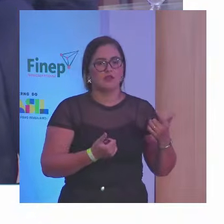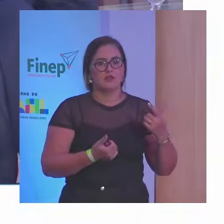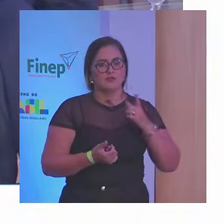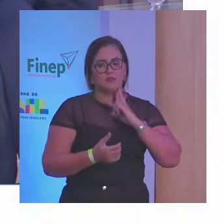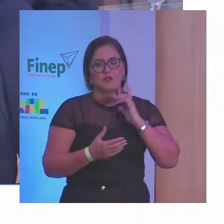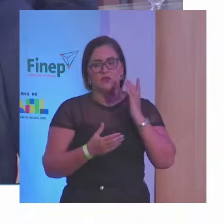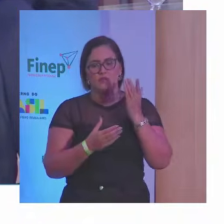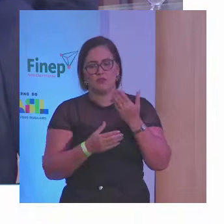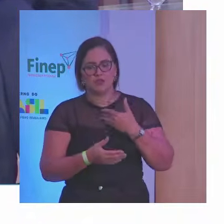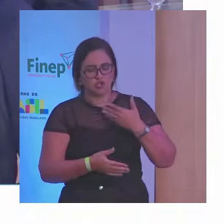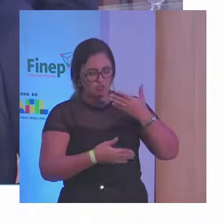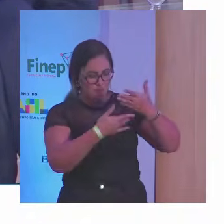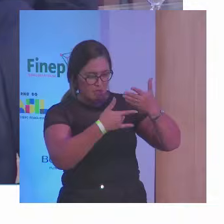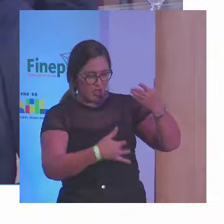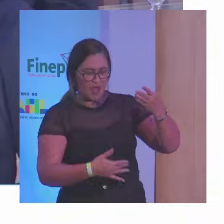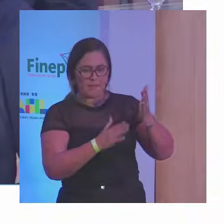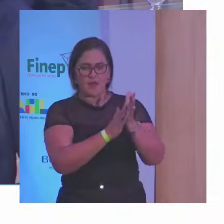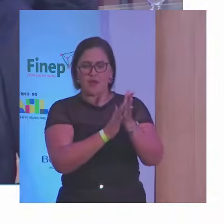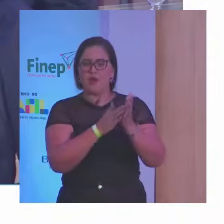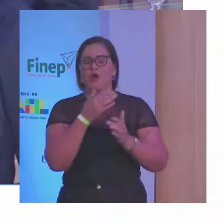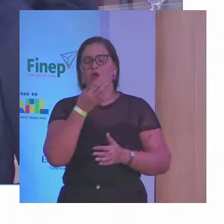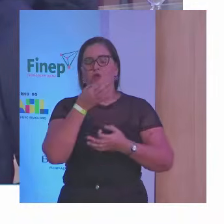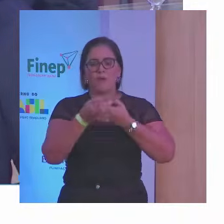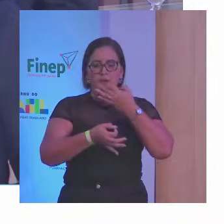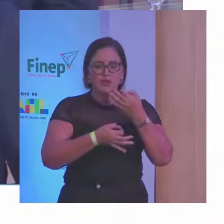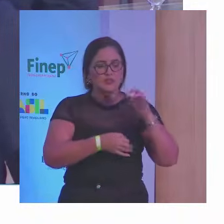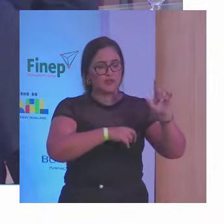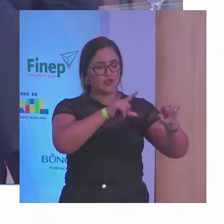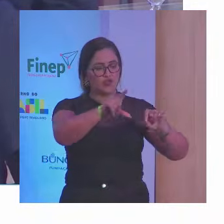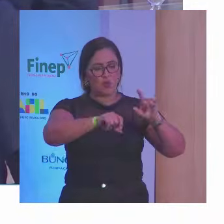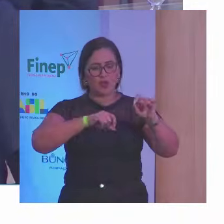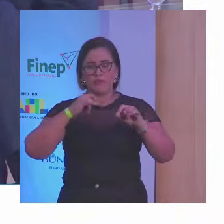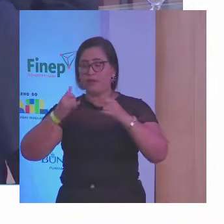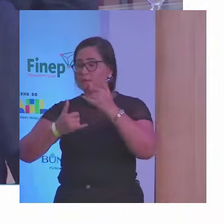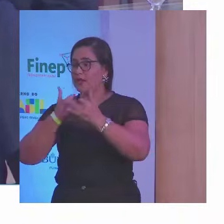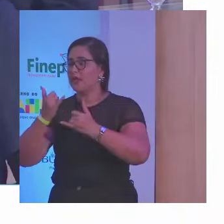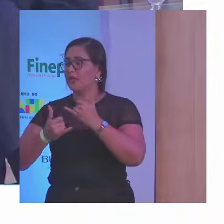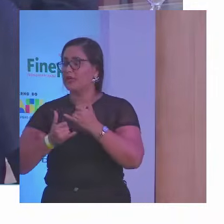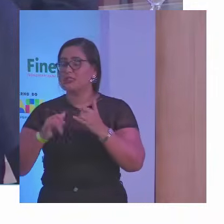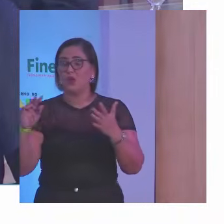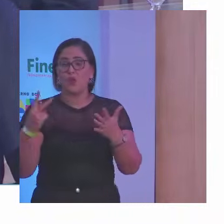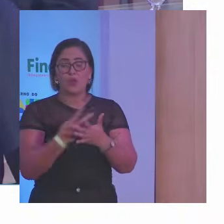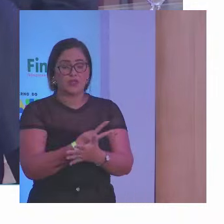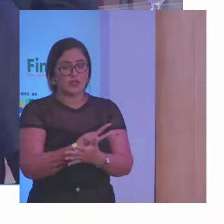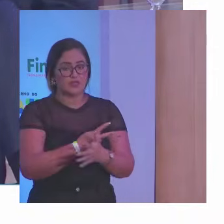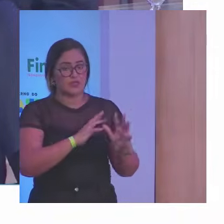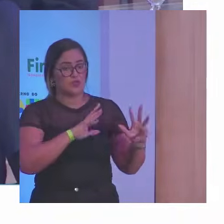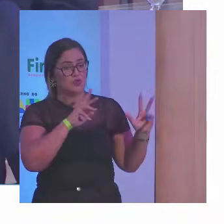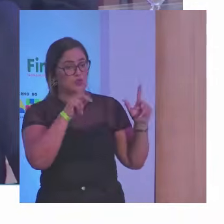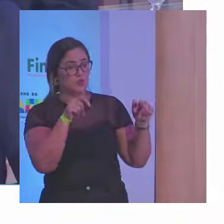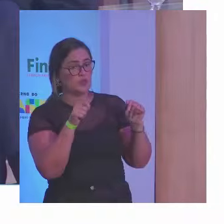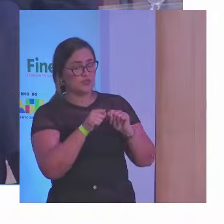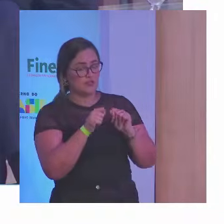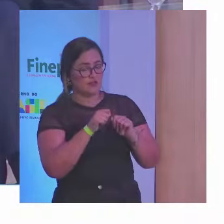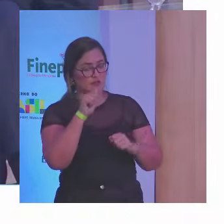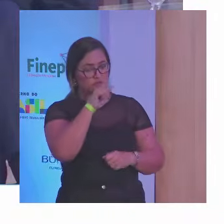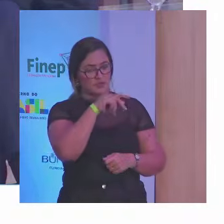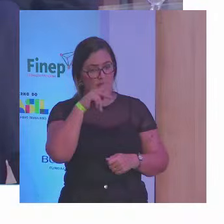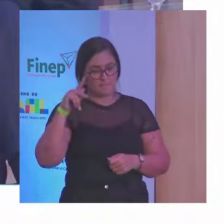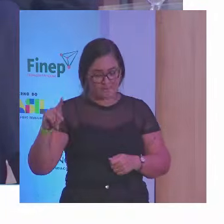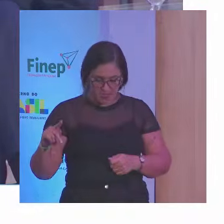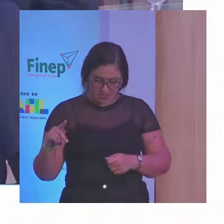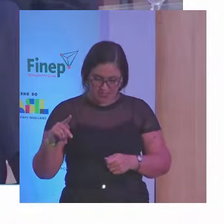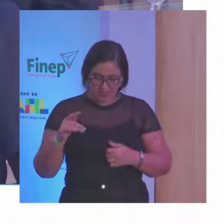pau nos comentários. E aí você vai escolhendo e você vai brincando ali. O que acontece é que tudo que você faz nesse aplicativo,